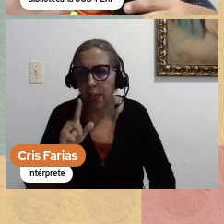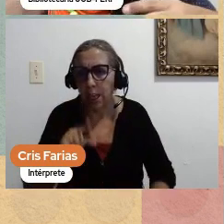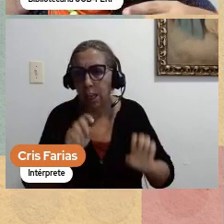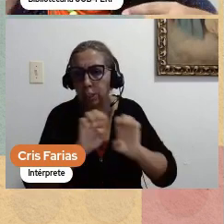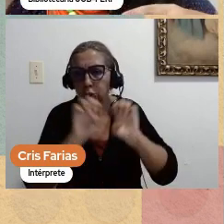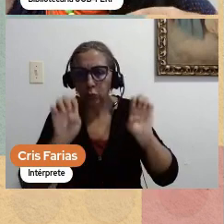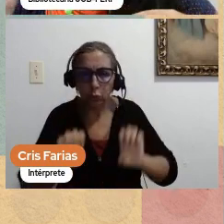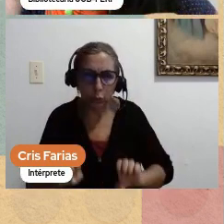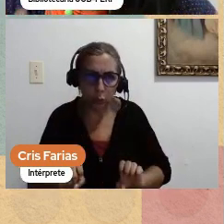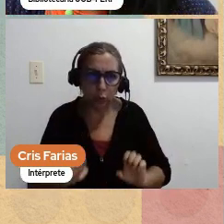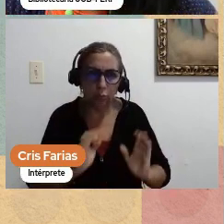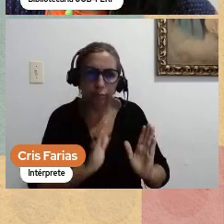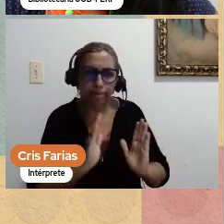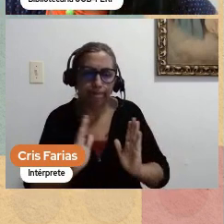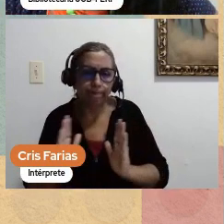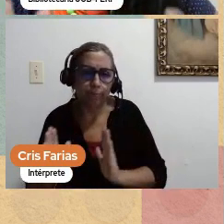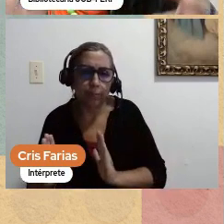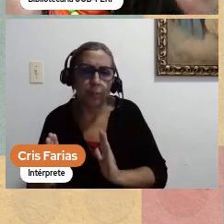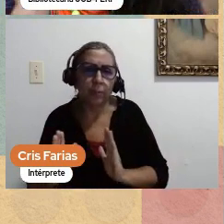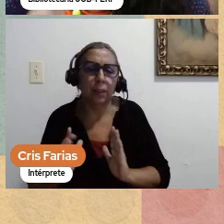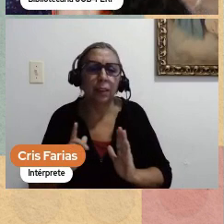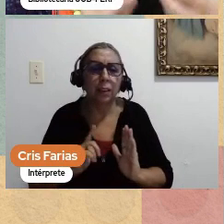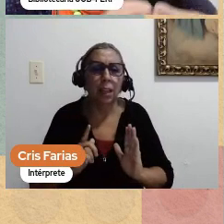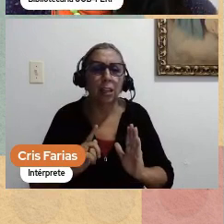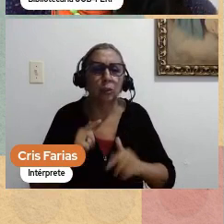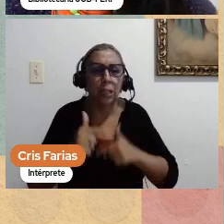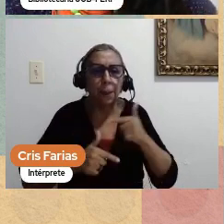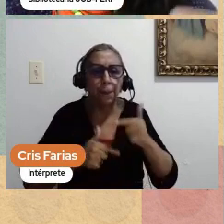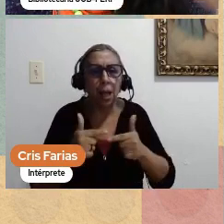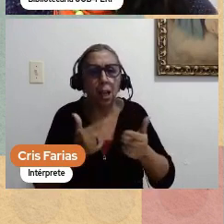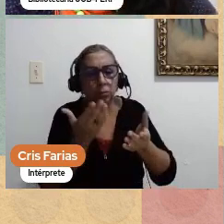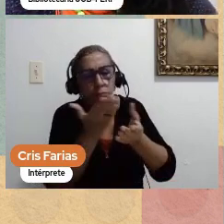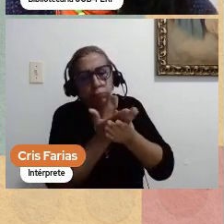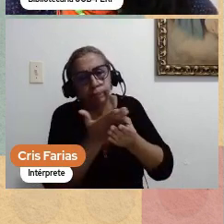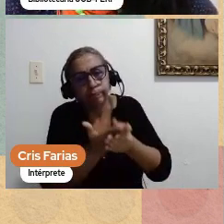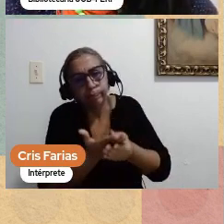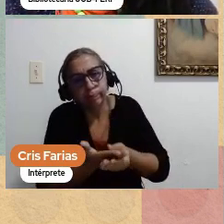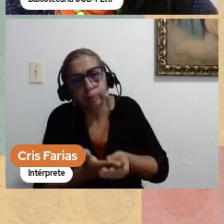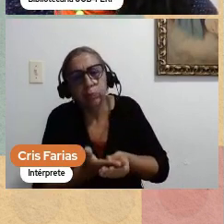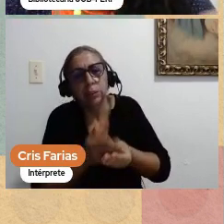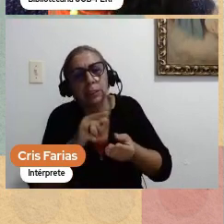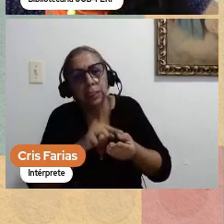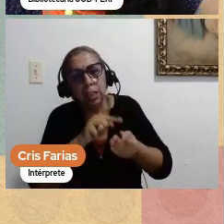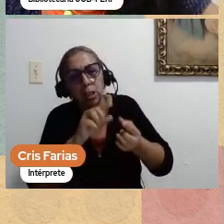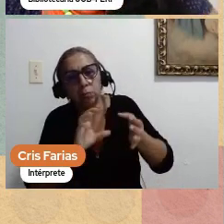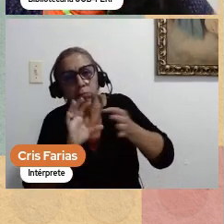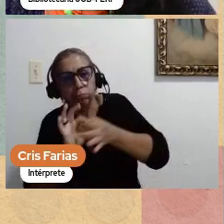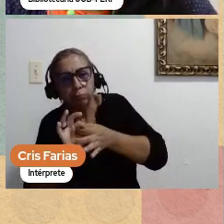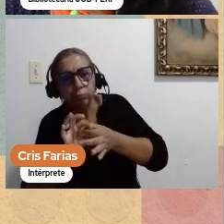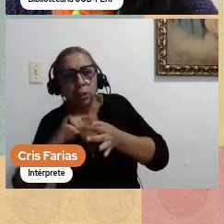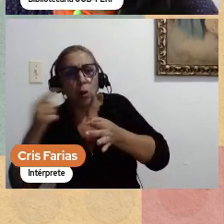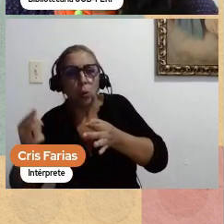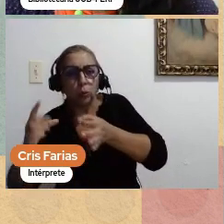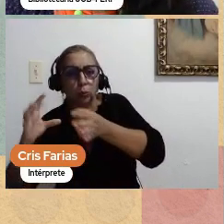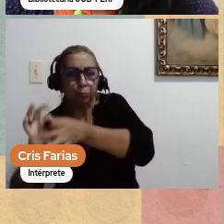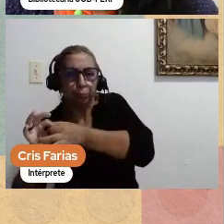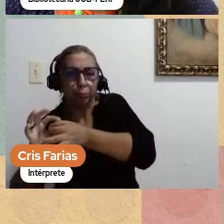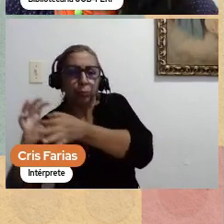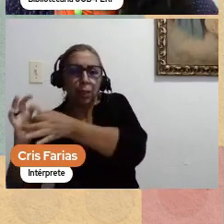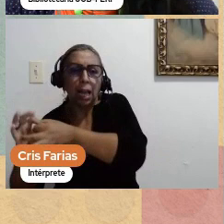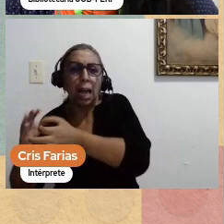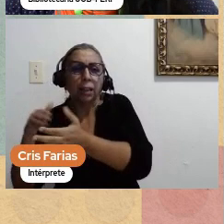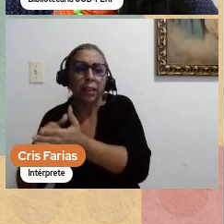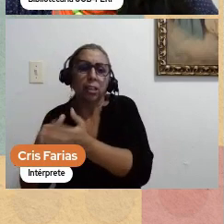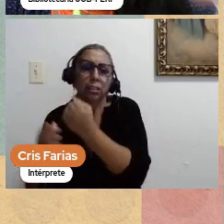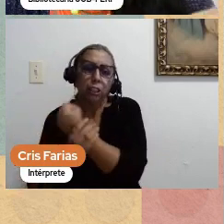né? Uma parte do trabalho que está atrelada à outra, que está atrelada à outra, até chegarmos à preservação digital